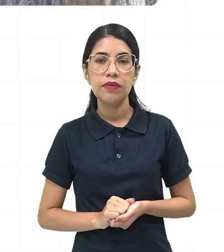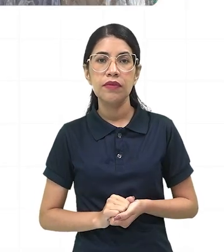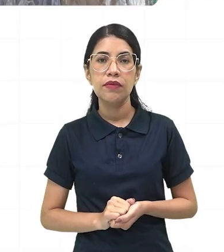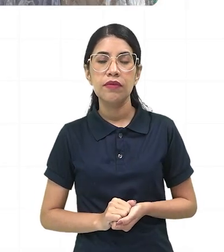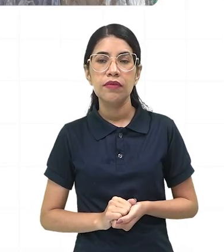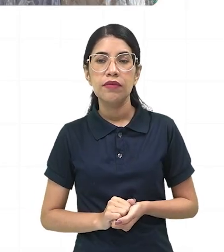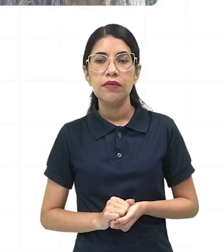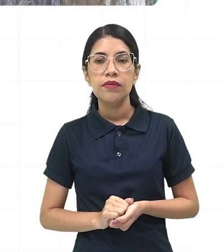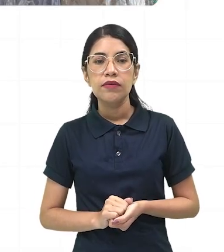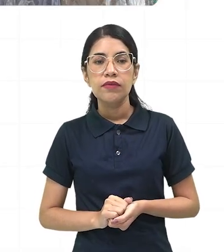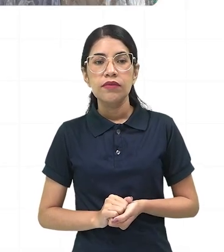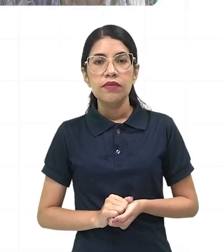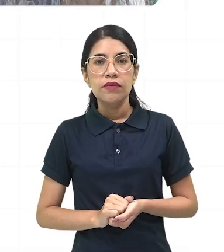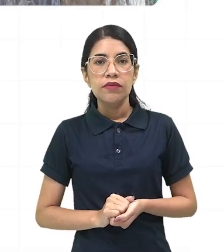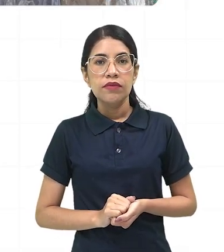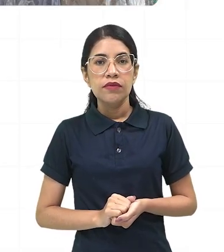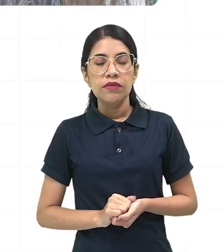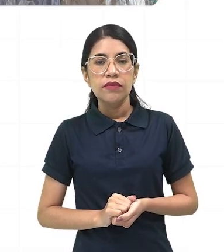bem interessante.